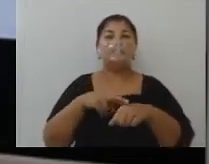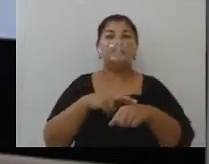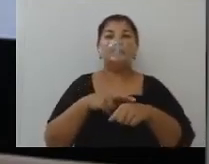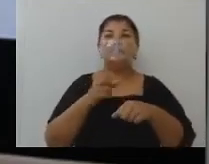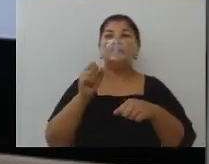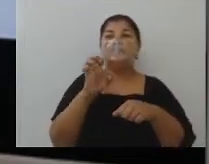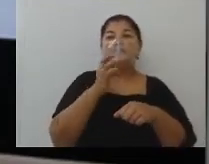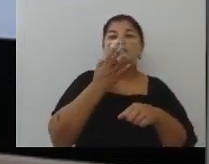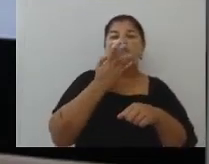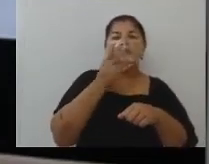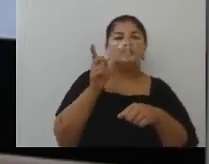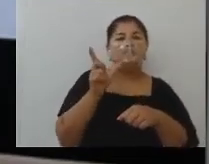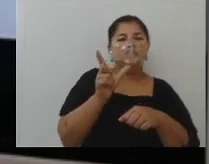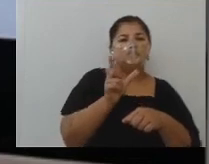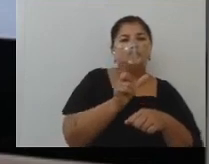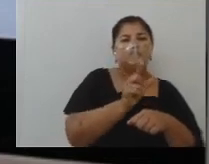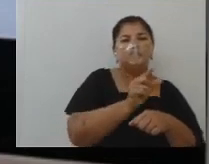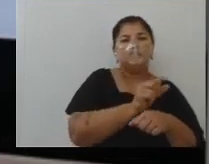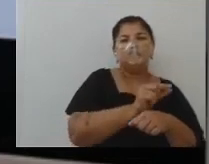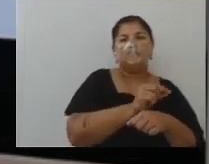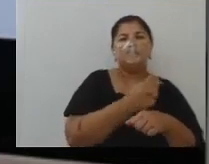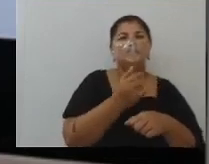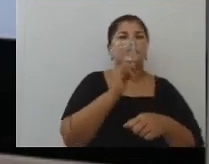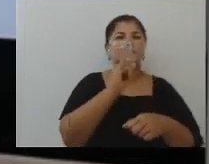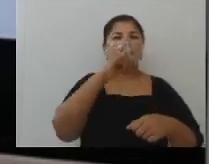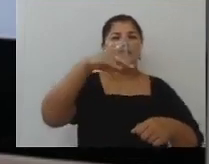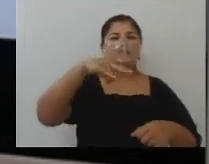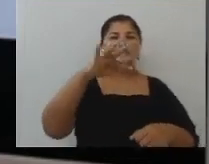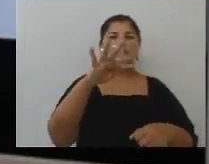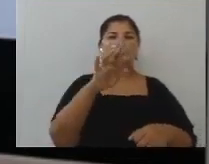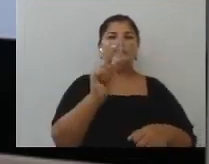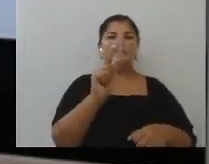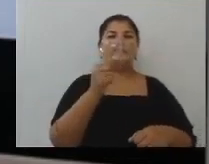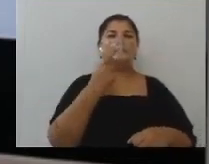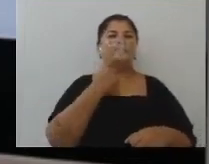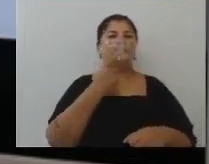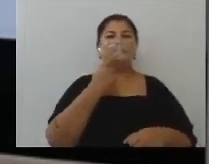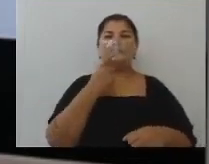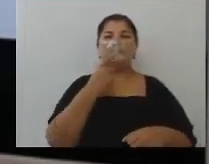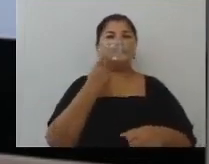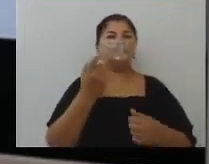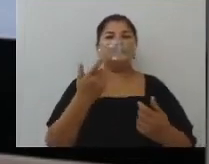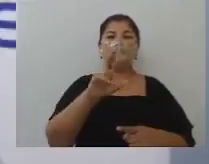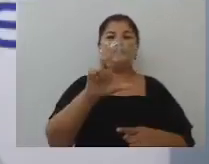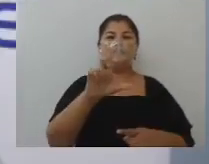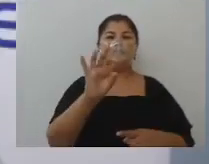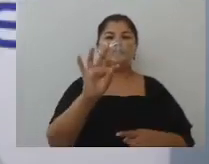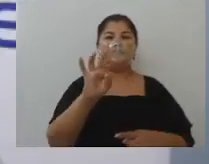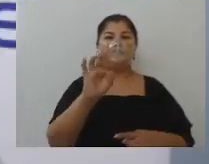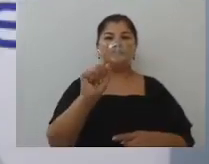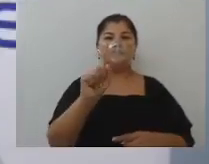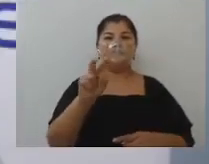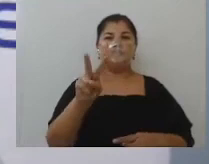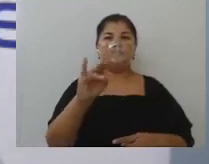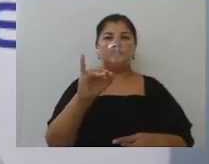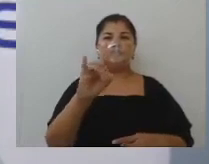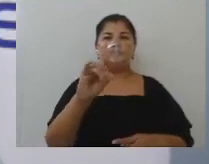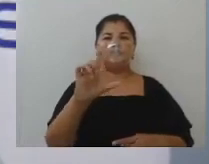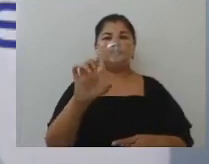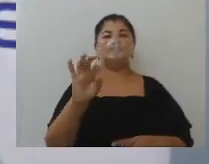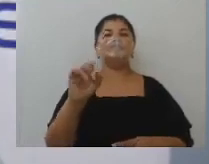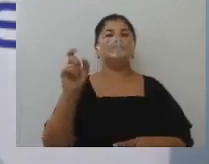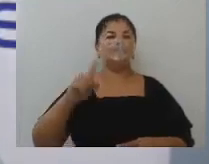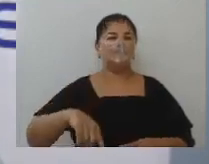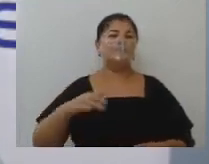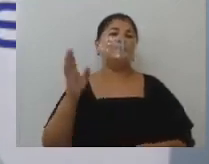baixas do que o vermelho são chamados raios infravermelhos. E esse não causa estímulo nervoso. Ele é